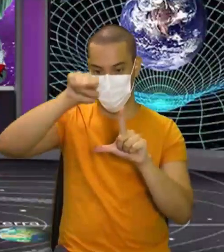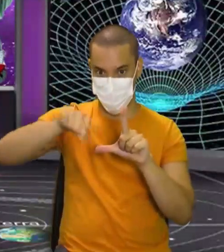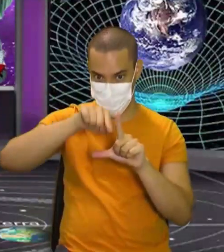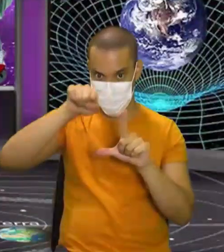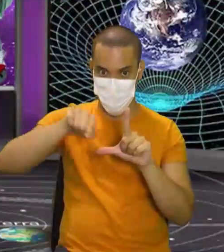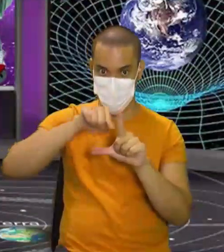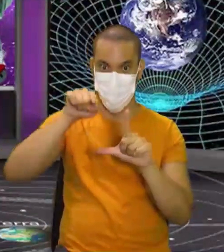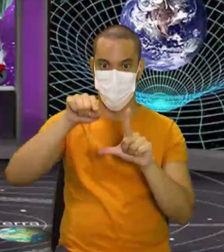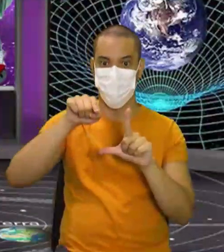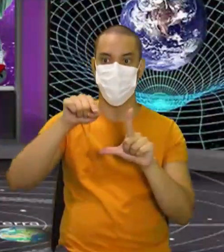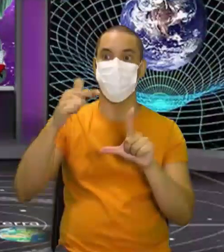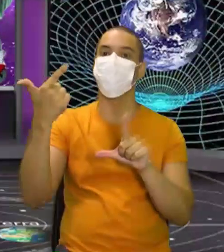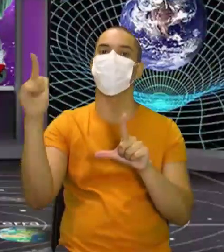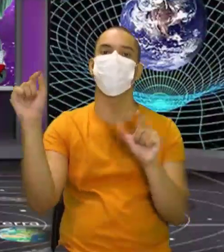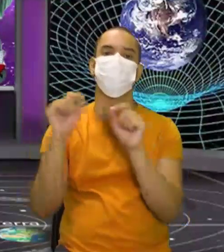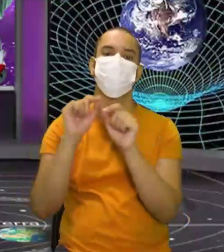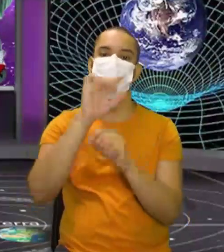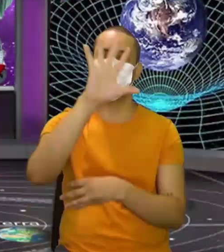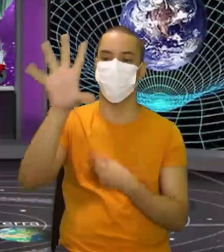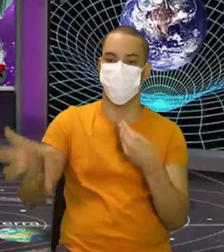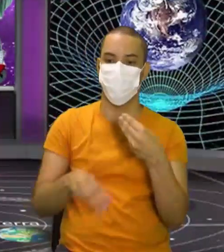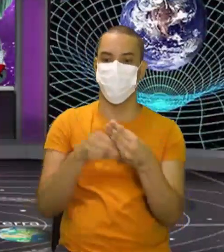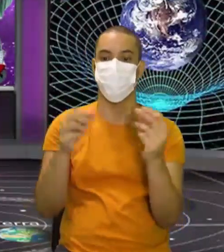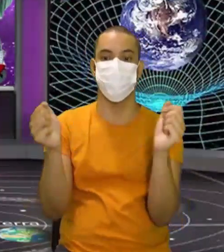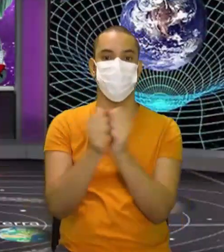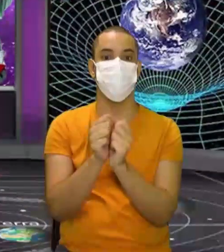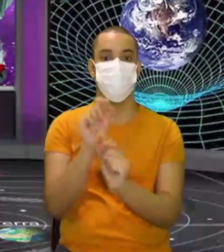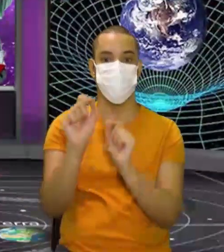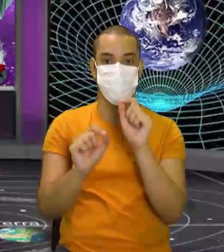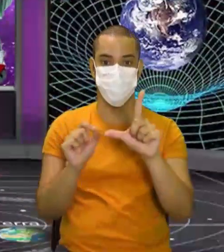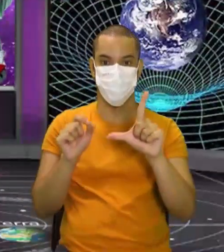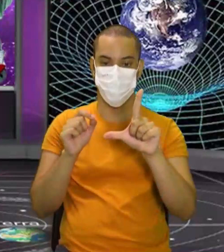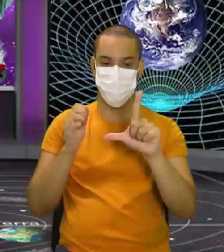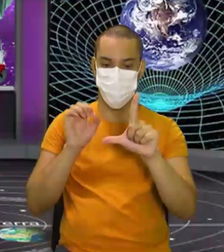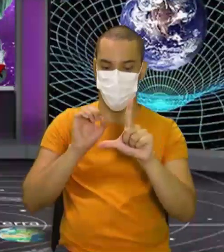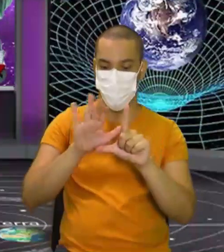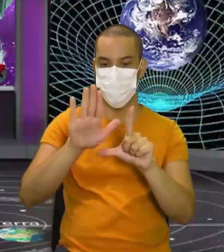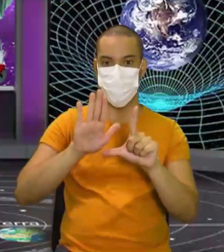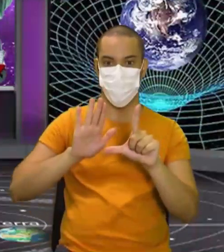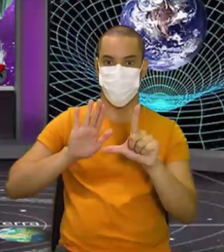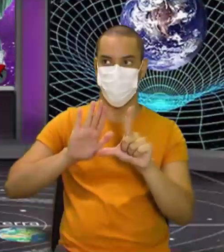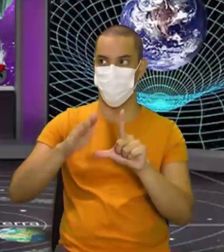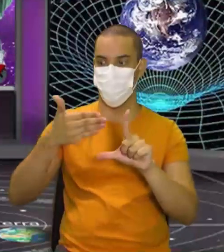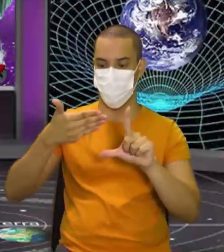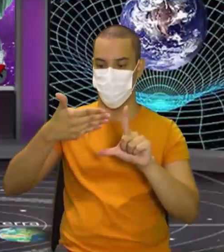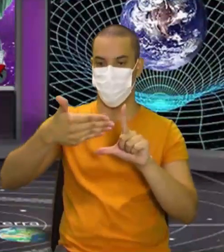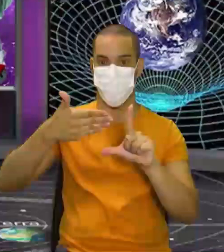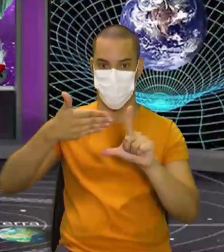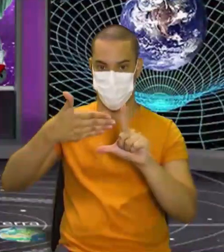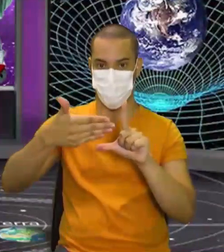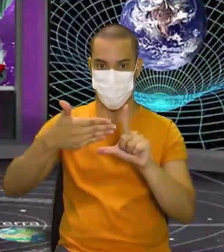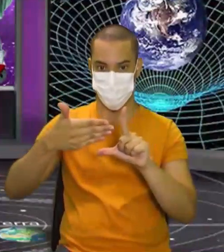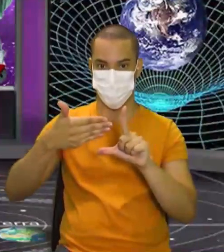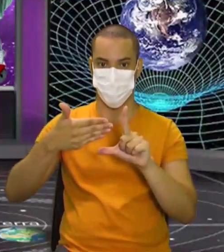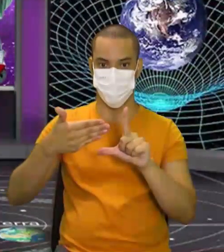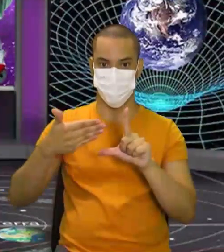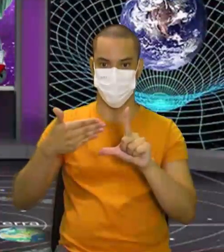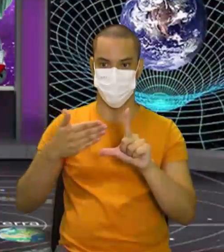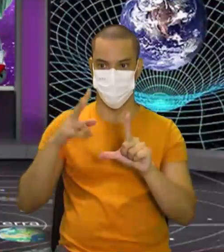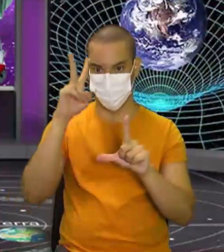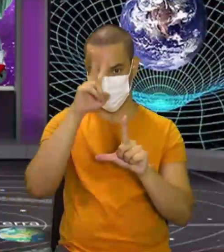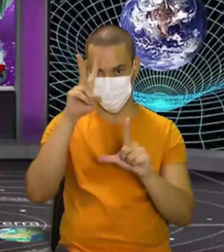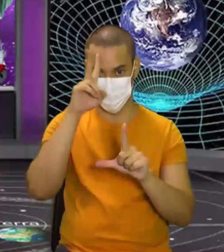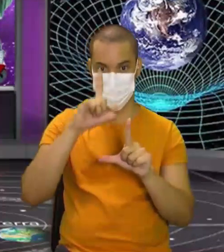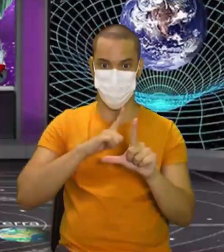ó, cruzando. Uma componente vai fazer girar e a outra componente que vai na direção do campo vai fazer o quê?